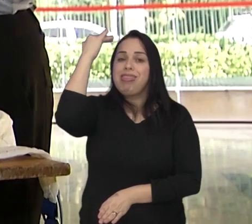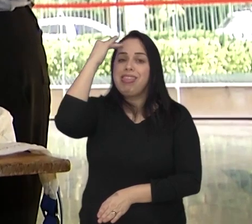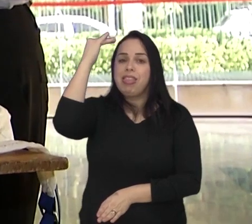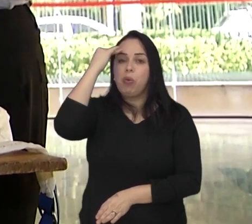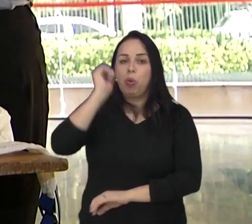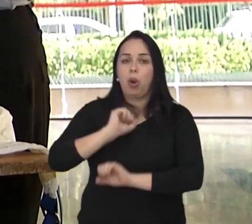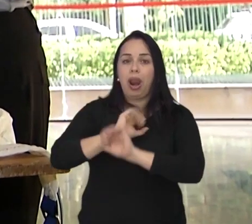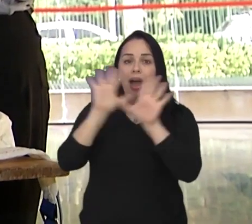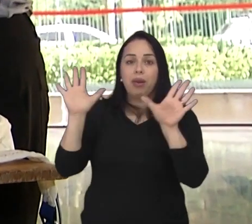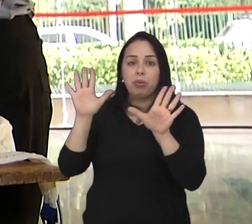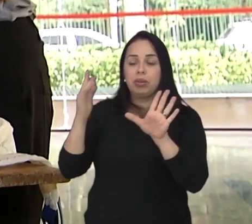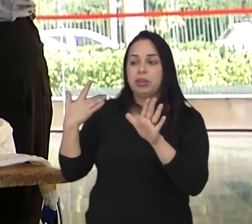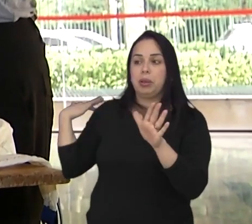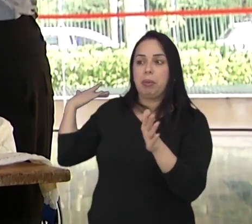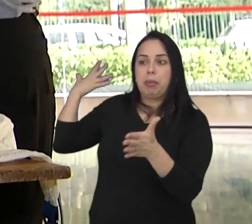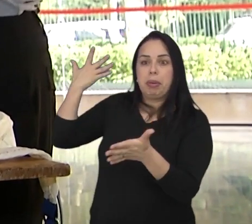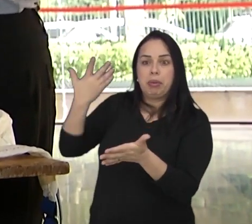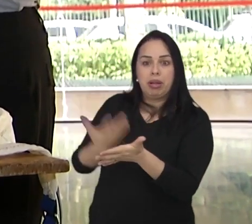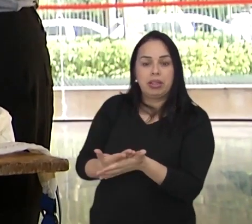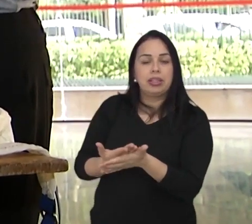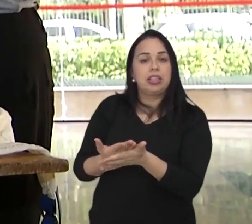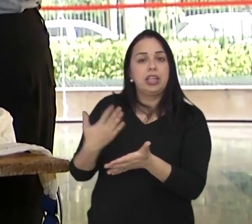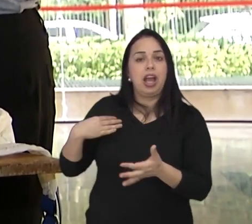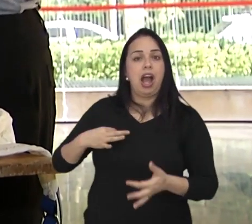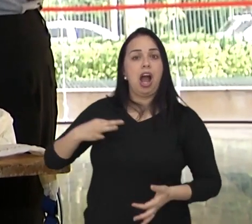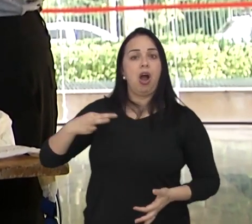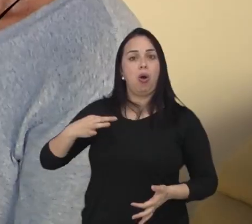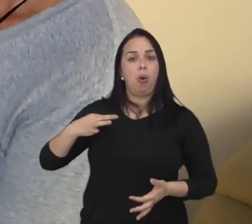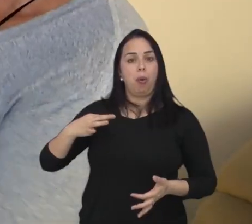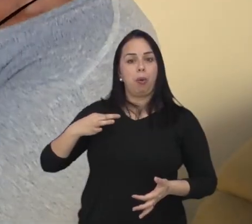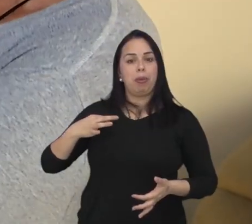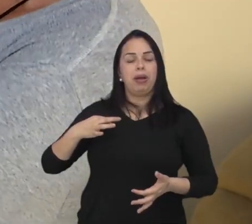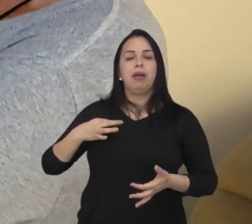entendeu o quanto o processo produtivo da indústria têxtil favorece o